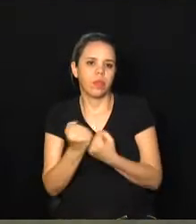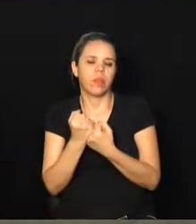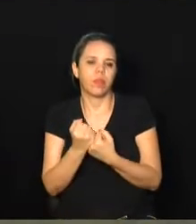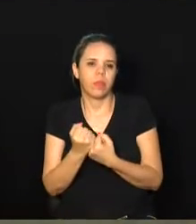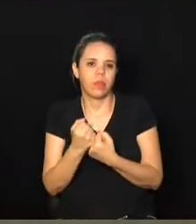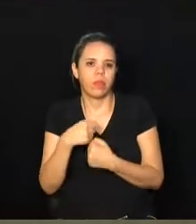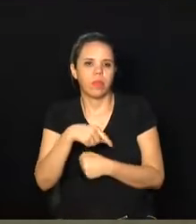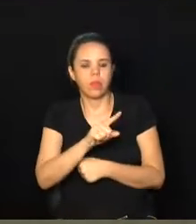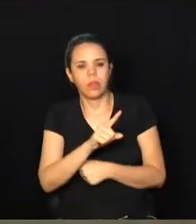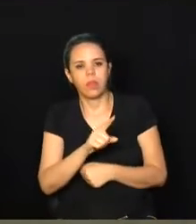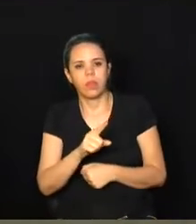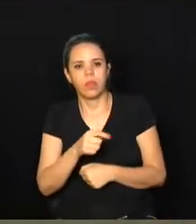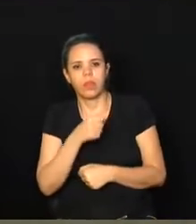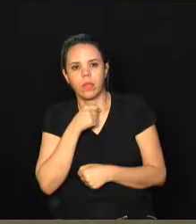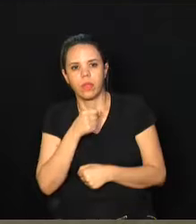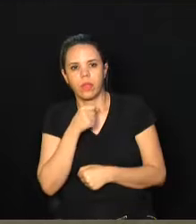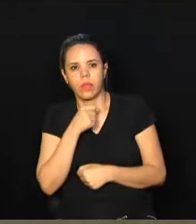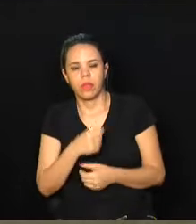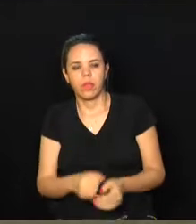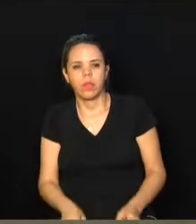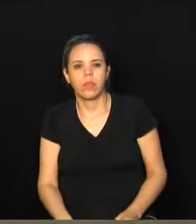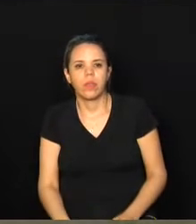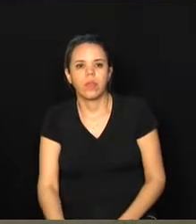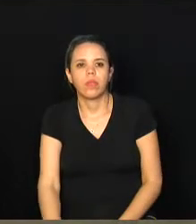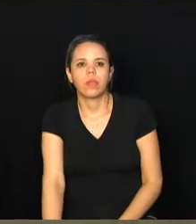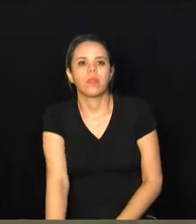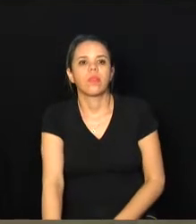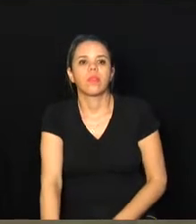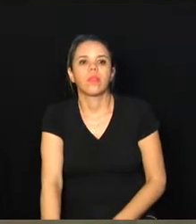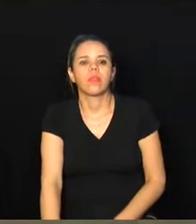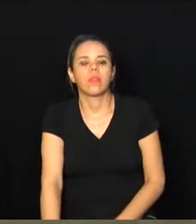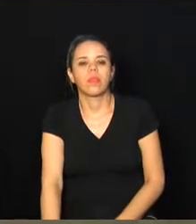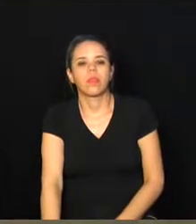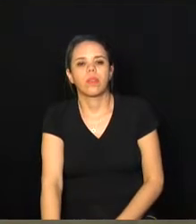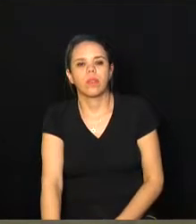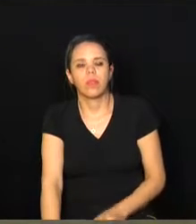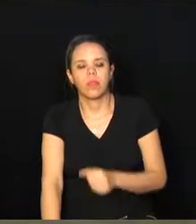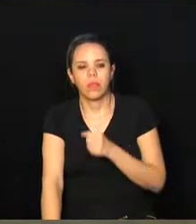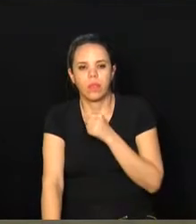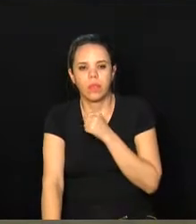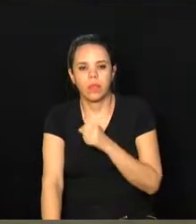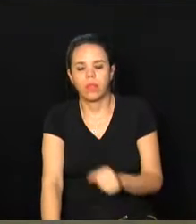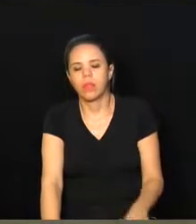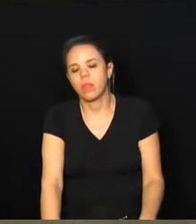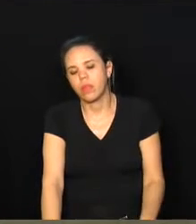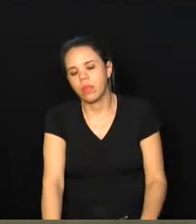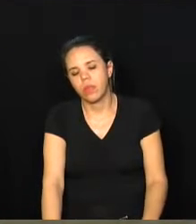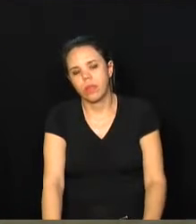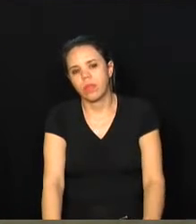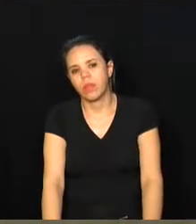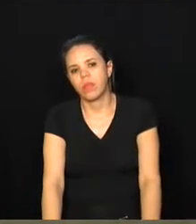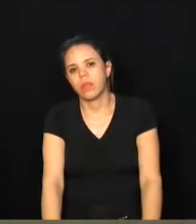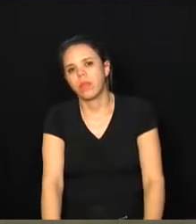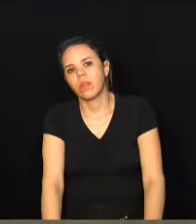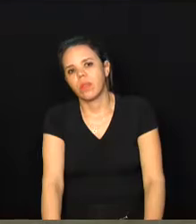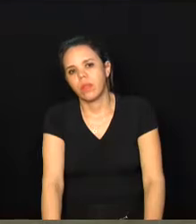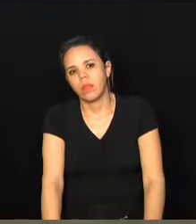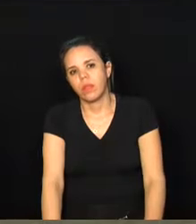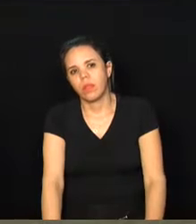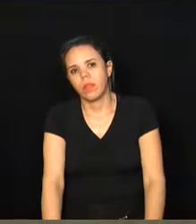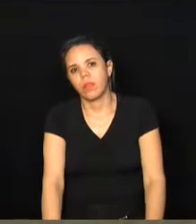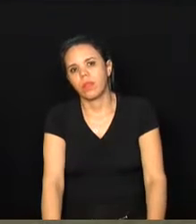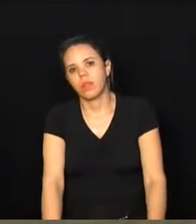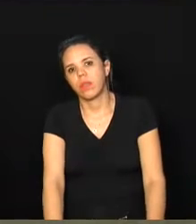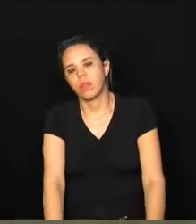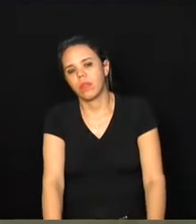lá dar uma força. Seu microfone está funcionando? Oi? Tá, o microfone está funcionando? Tá. Tá verde.